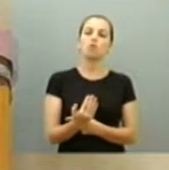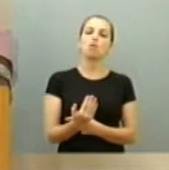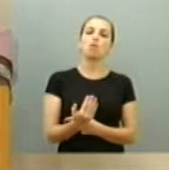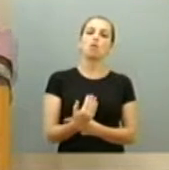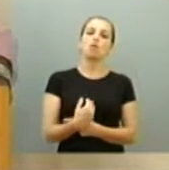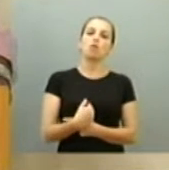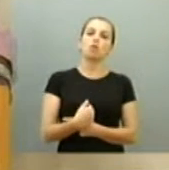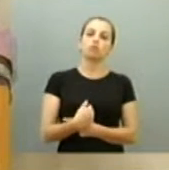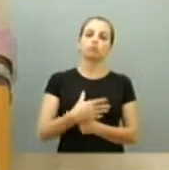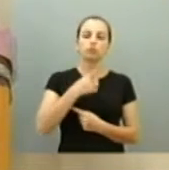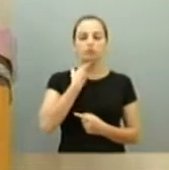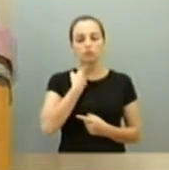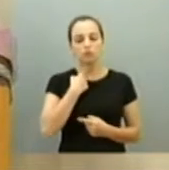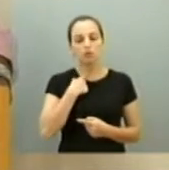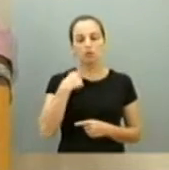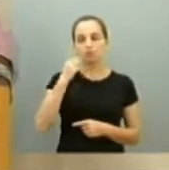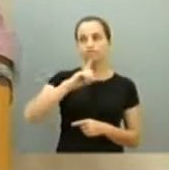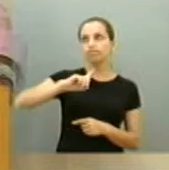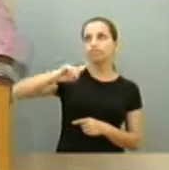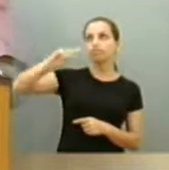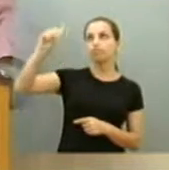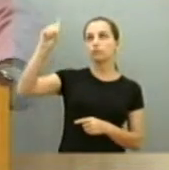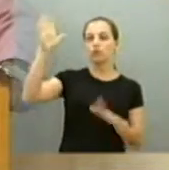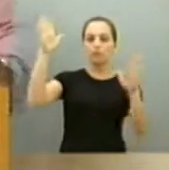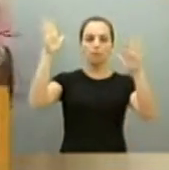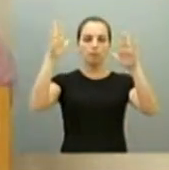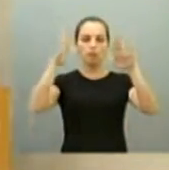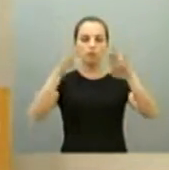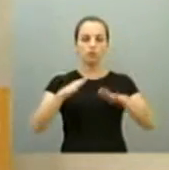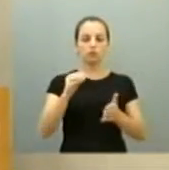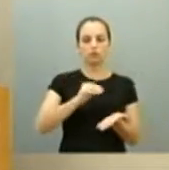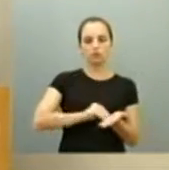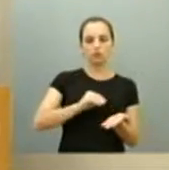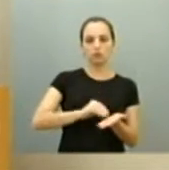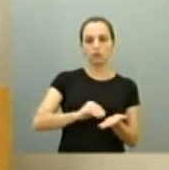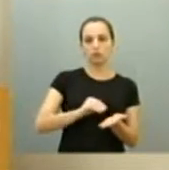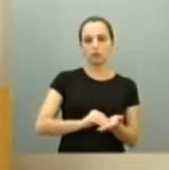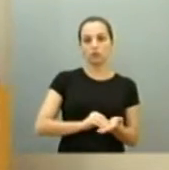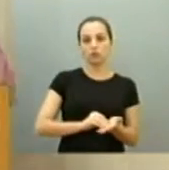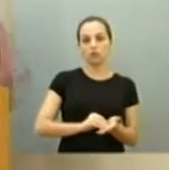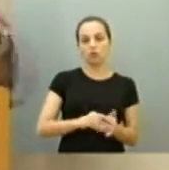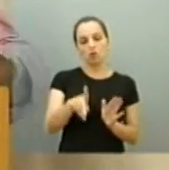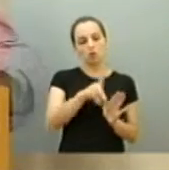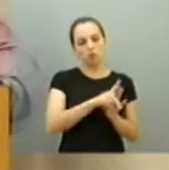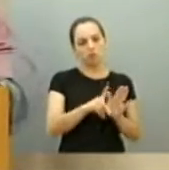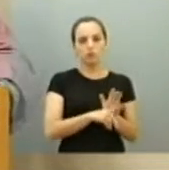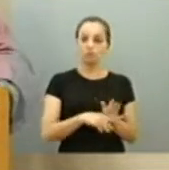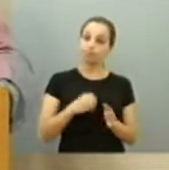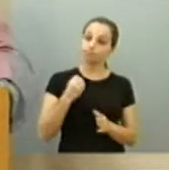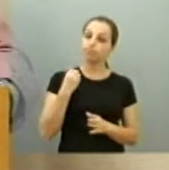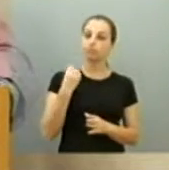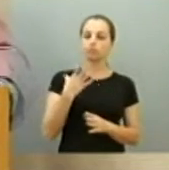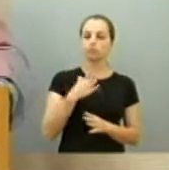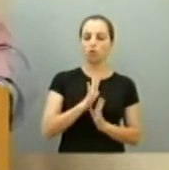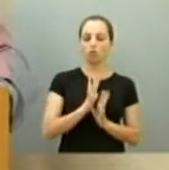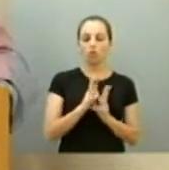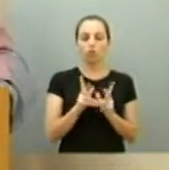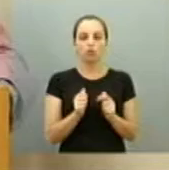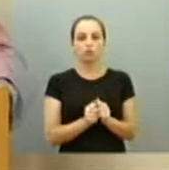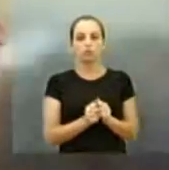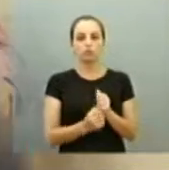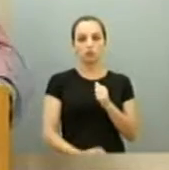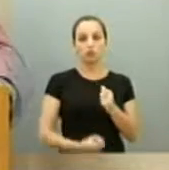eu quero desejar que Deus abençoe muito ele na secretaria, que ele tenha grandes projetos, que sejam todos realizados